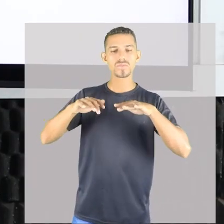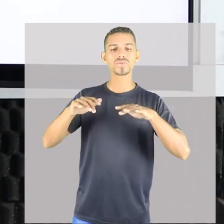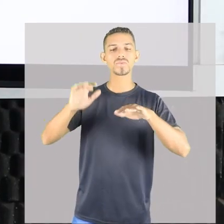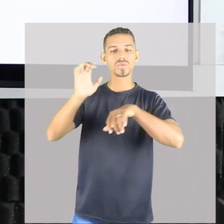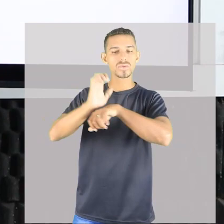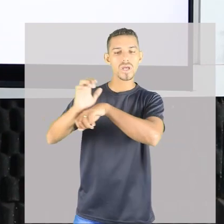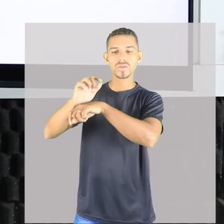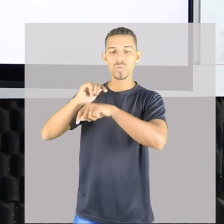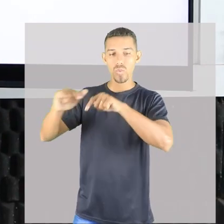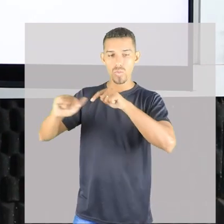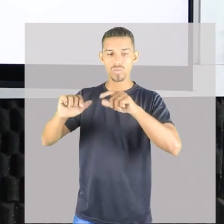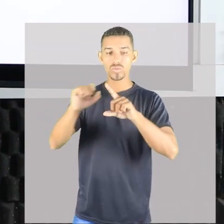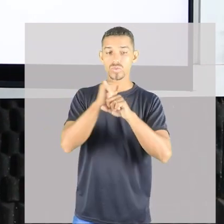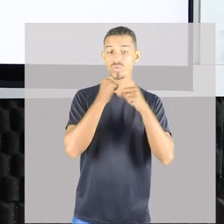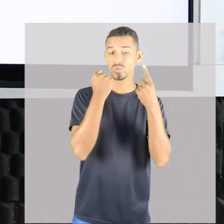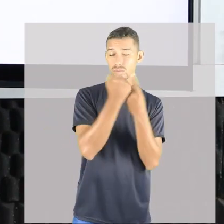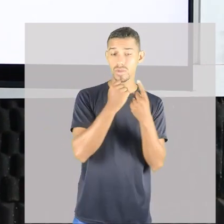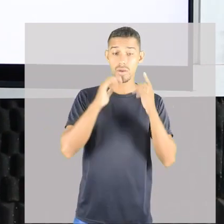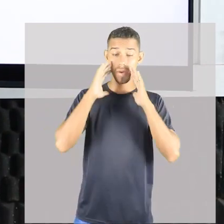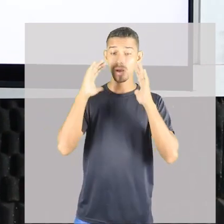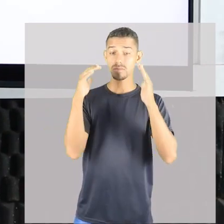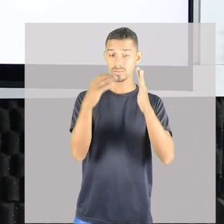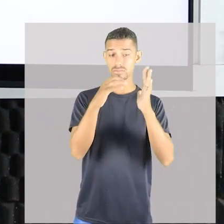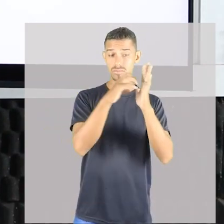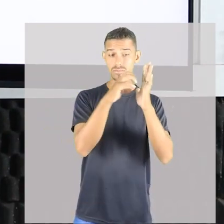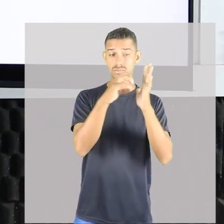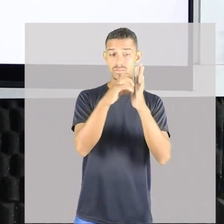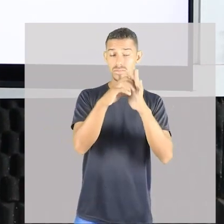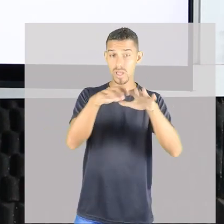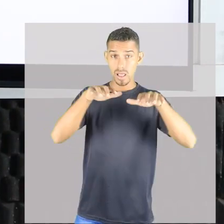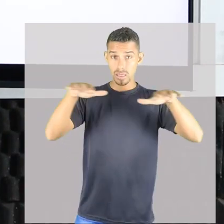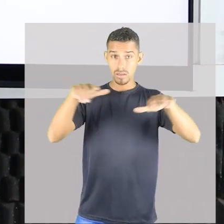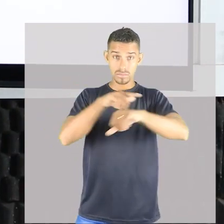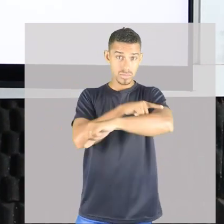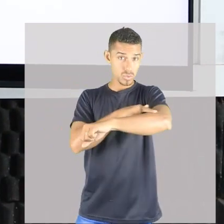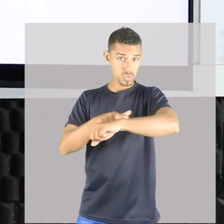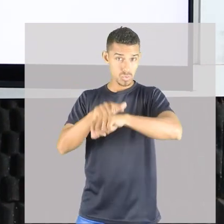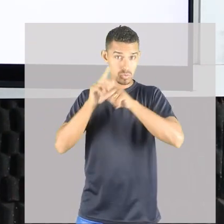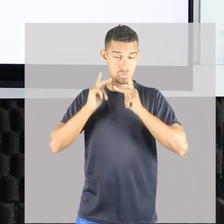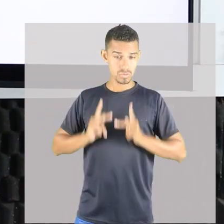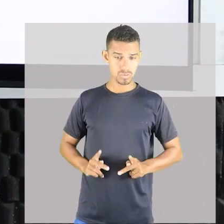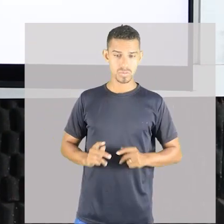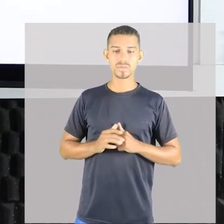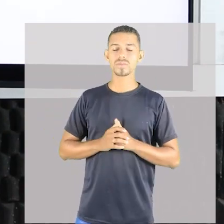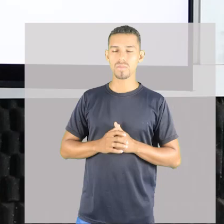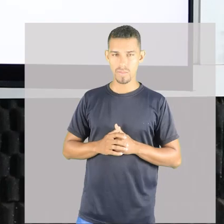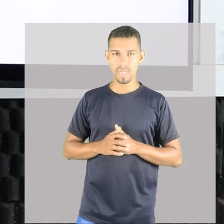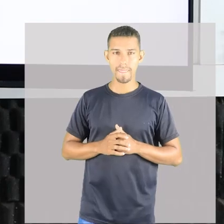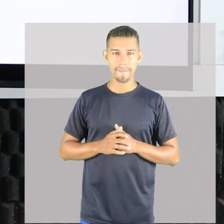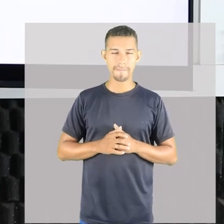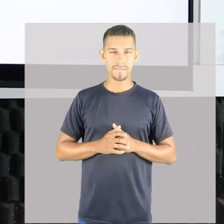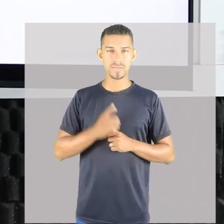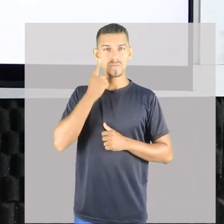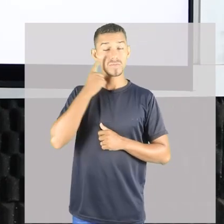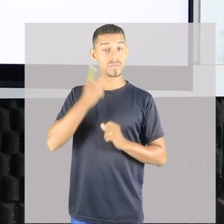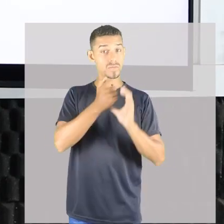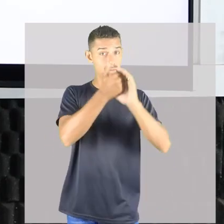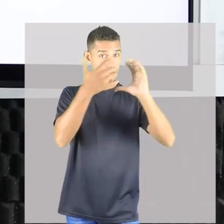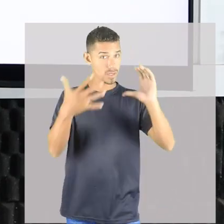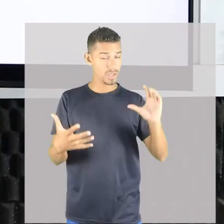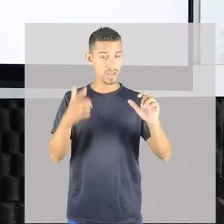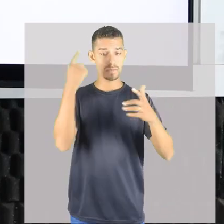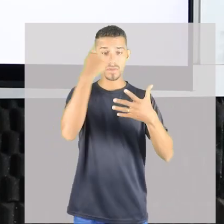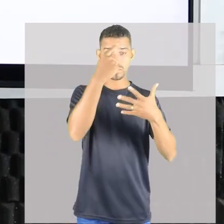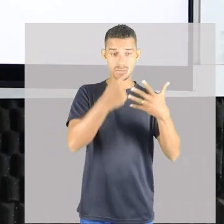socialista, através de um partido centralizado e disciplinado. Observe bem para as